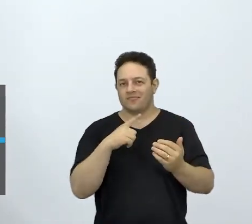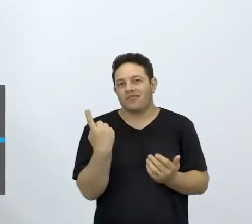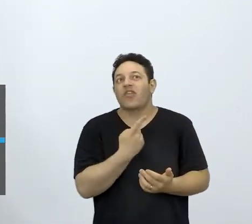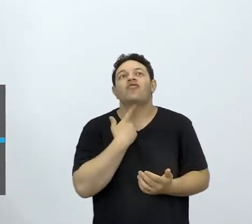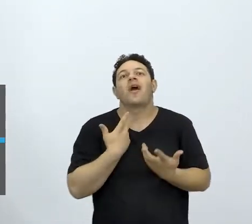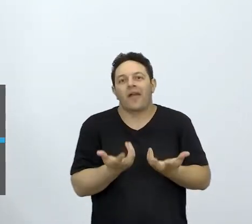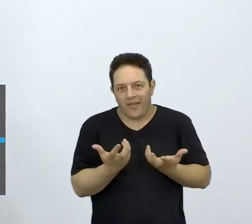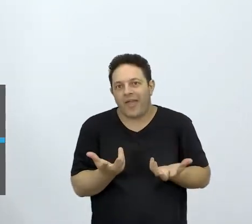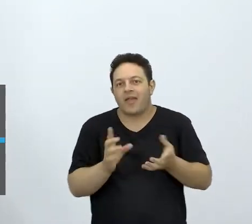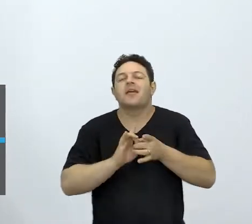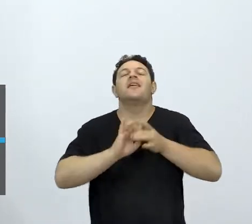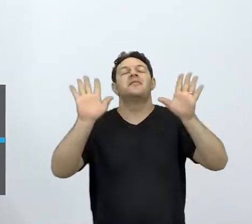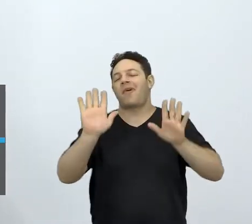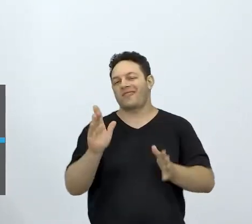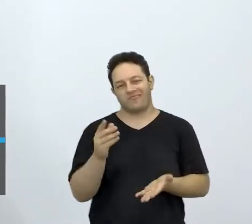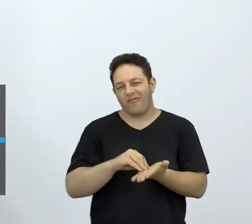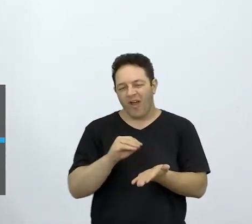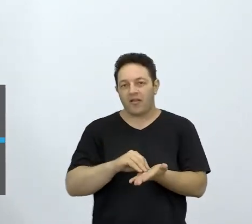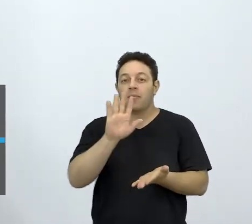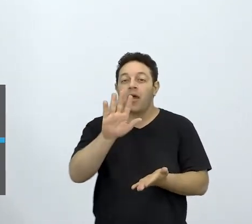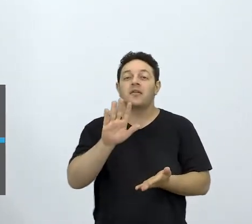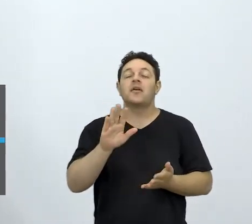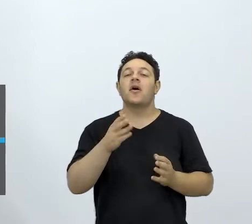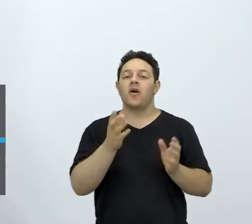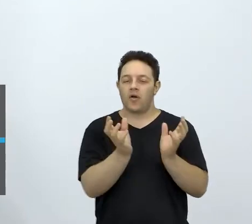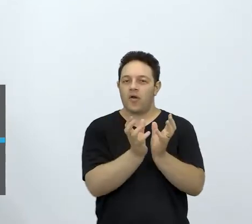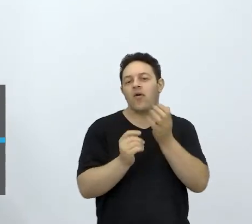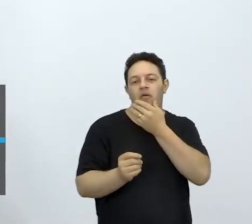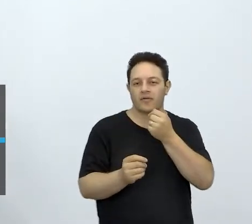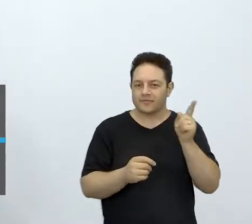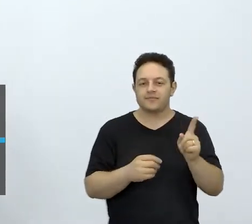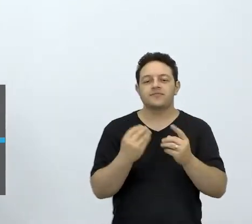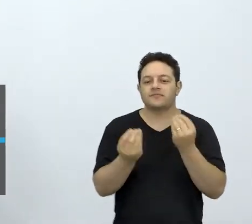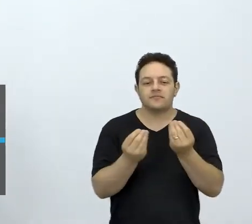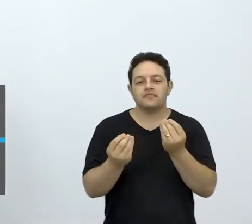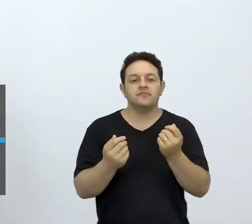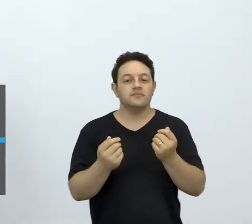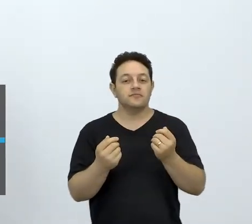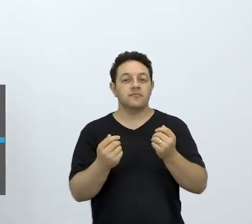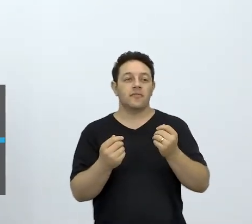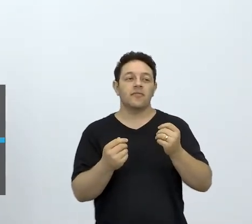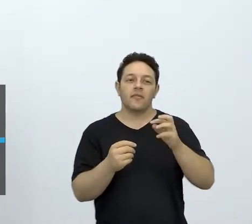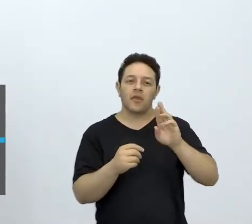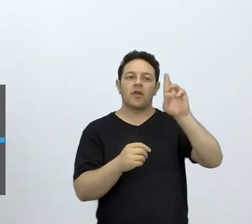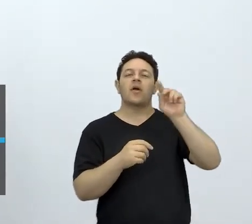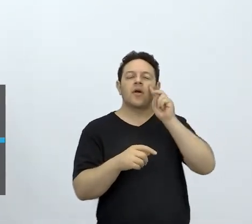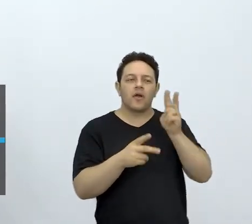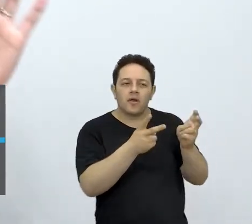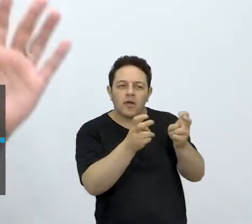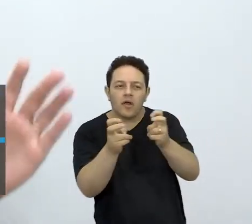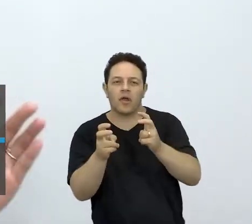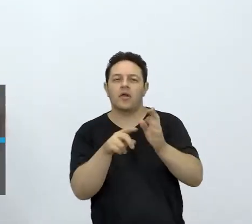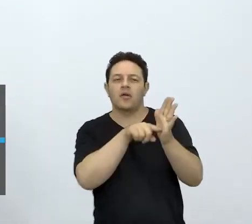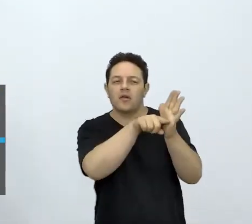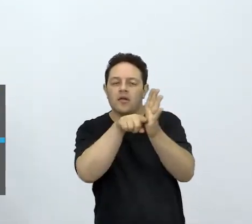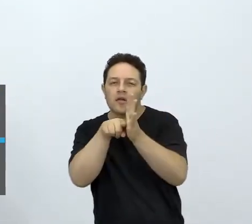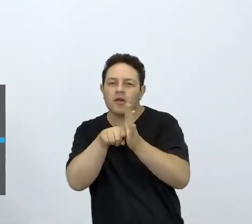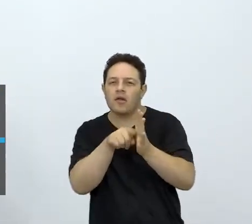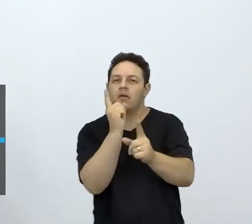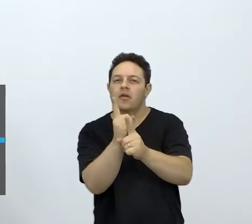gostaríamos, mas o olhar do antropólogo é, por exemplo, fazer um trabalho de campo para identificar